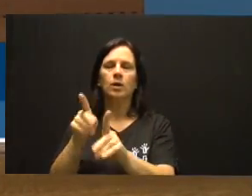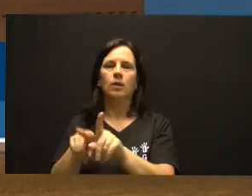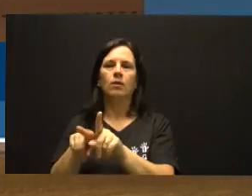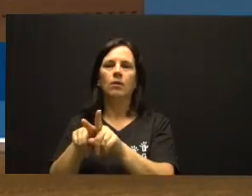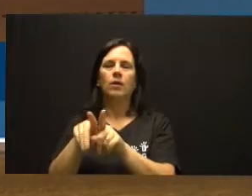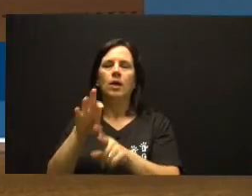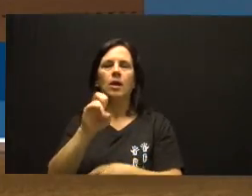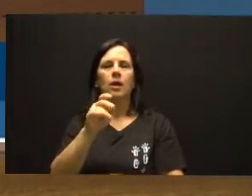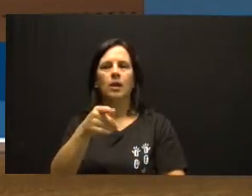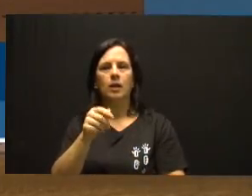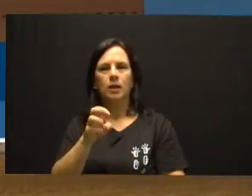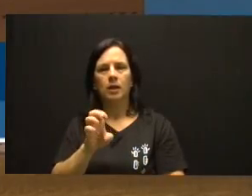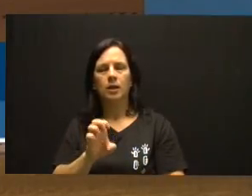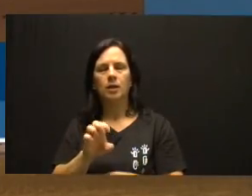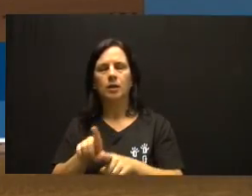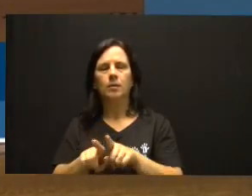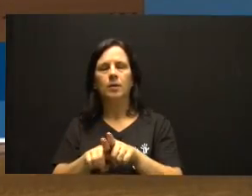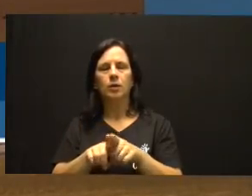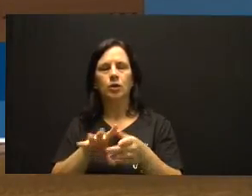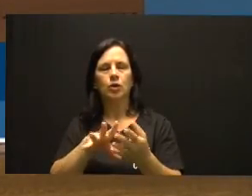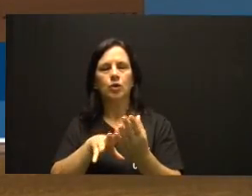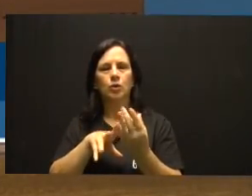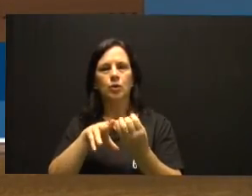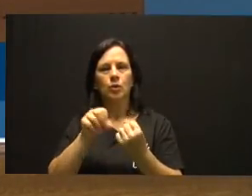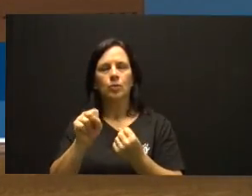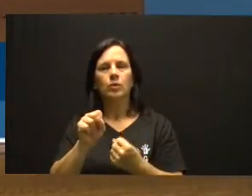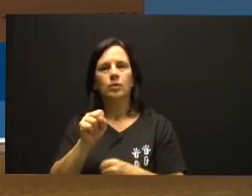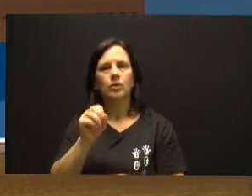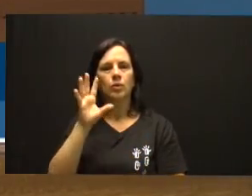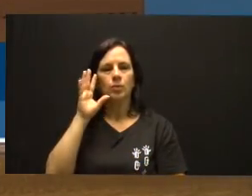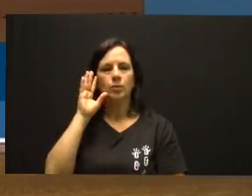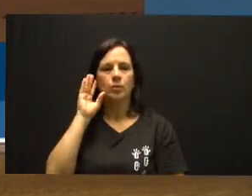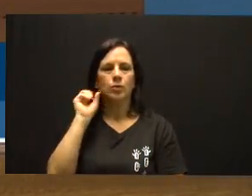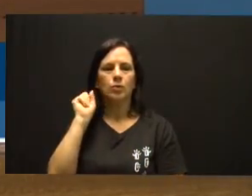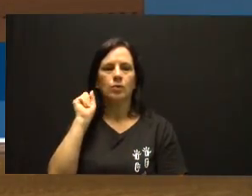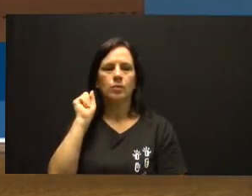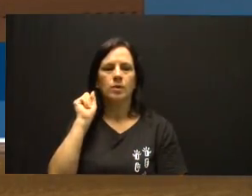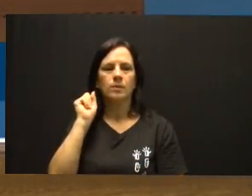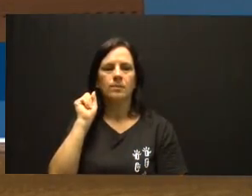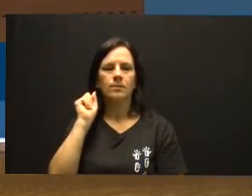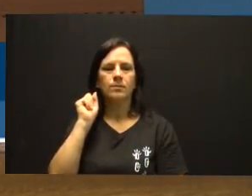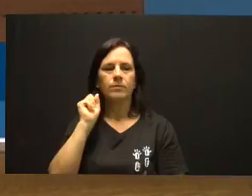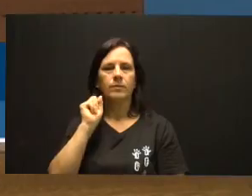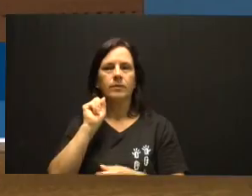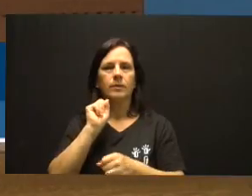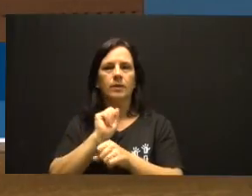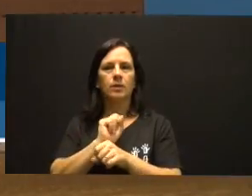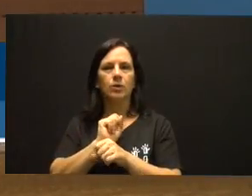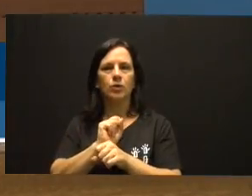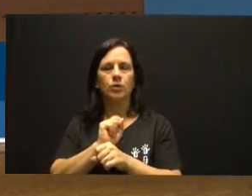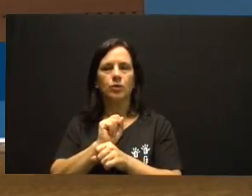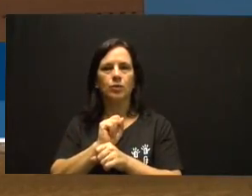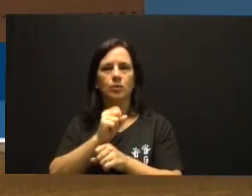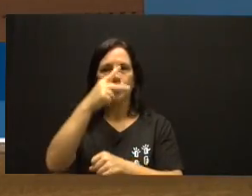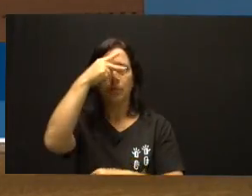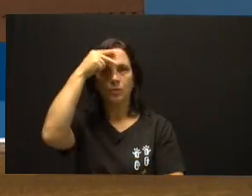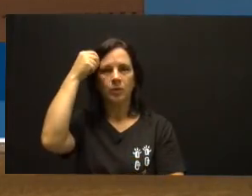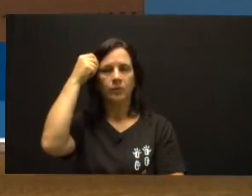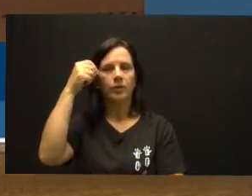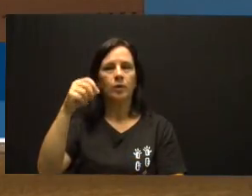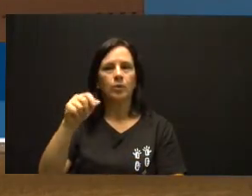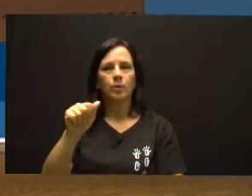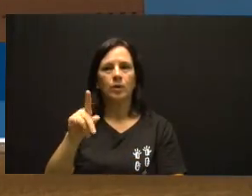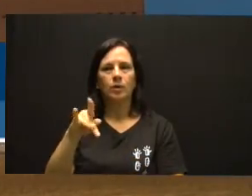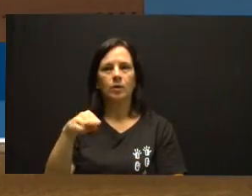exposto, requer o observador formalidades regimentais, após ouvido doutor plenária, a expedição do ofício excelentíssimo senhor Ademário da